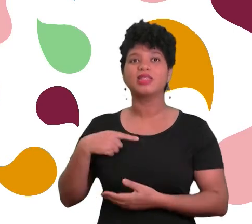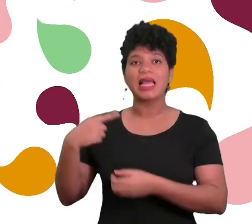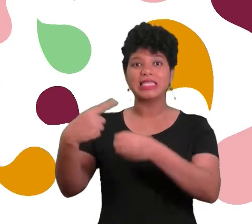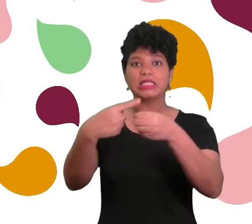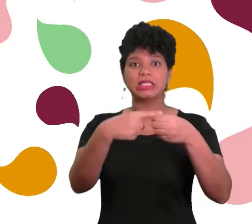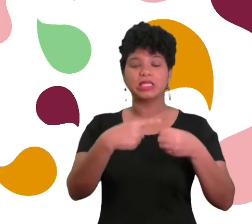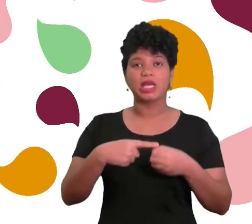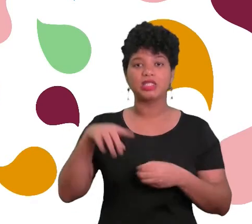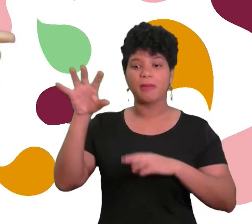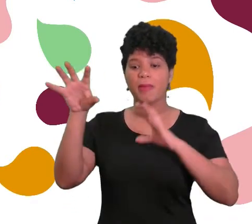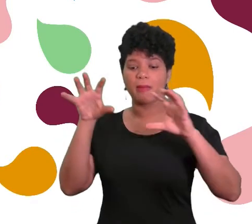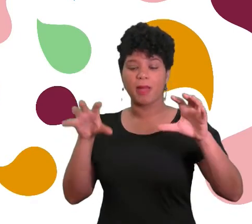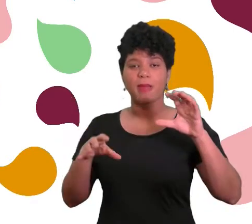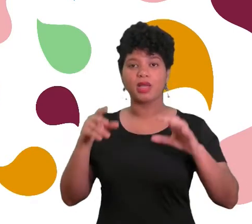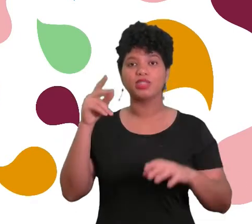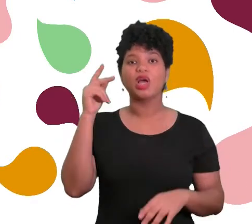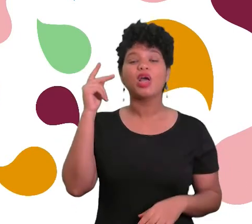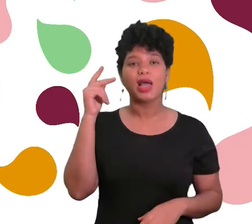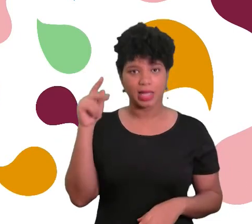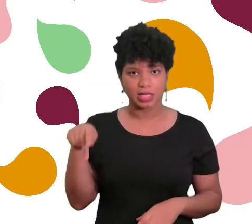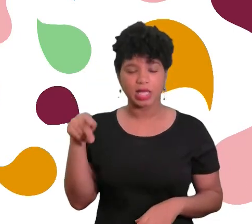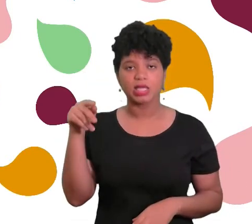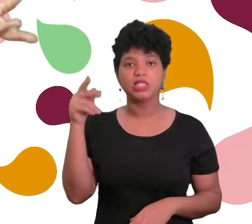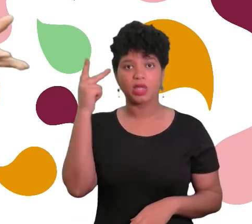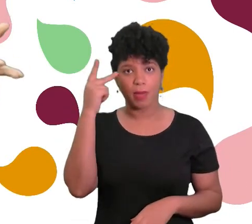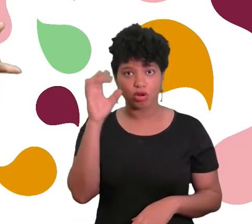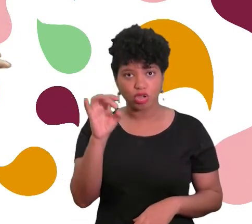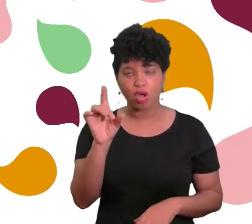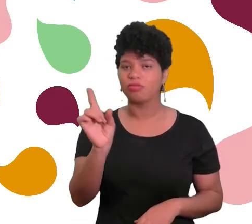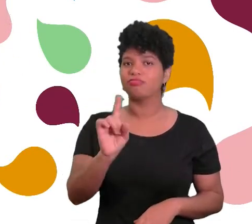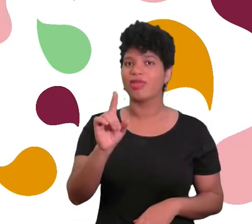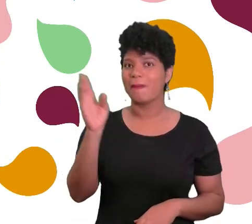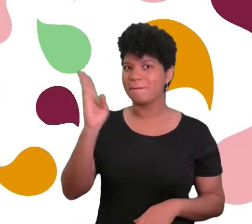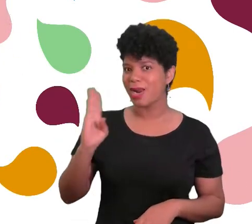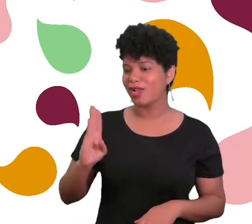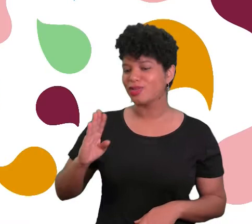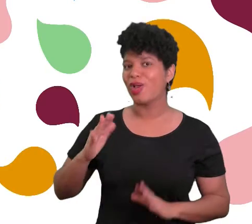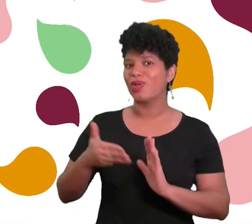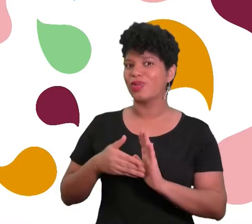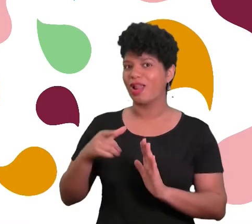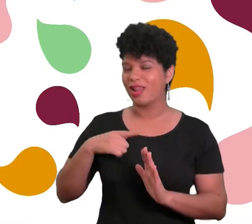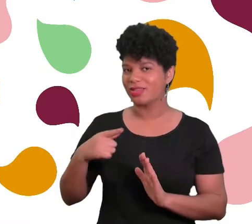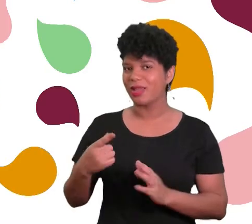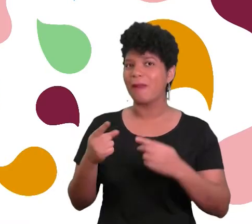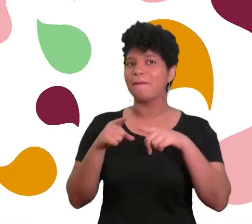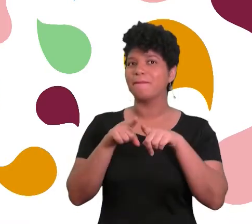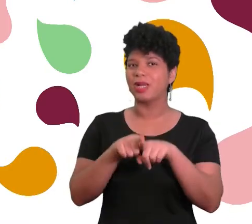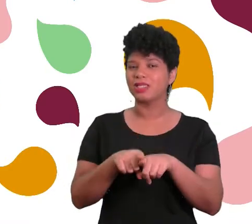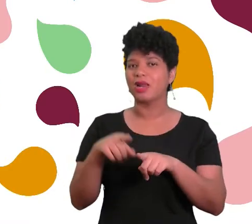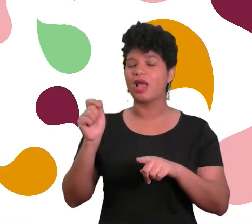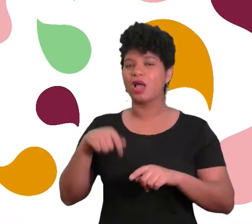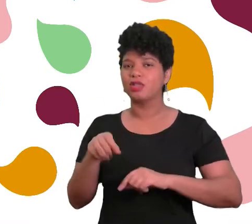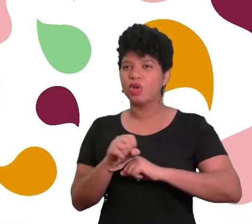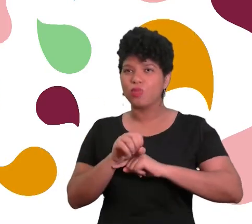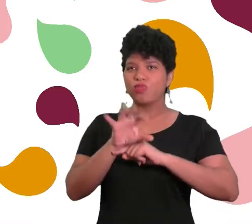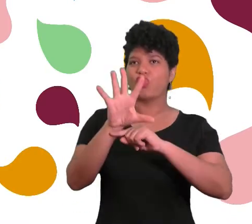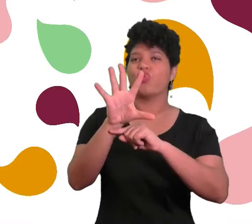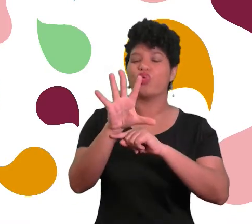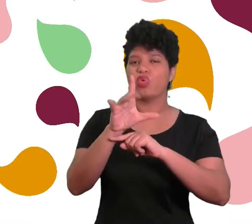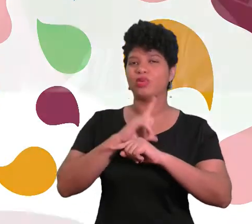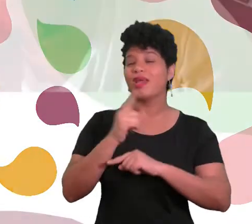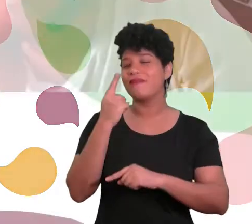do Brasil. Isso se deu graças a uma parceria do DH Fest com o coletivo Projetemos, que é com quem a gente fala